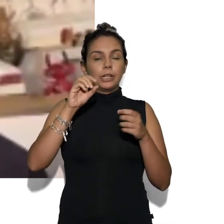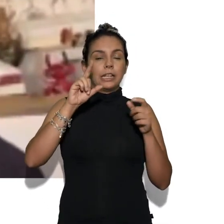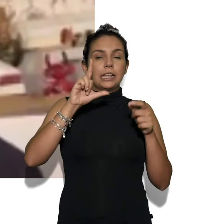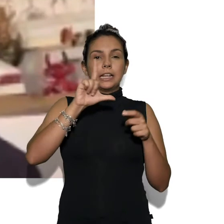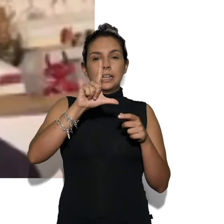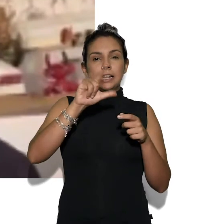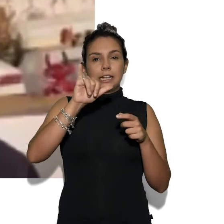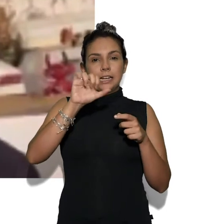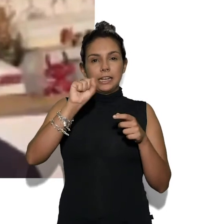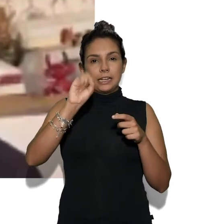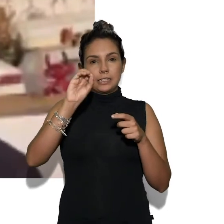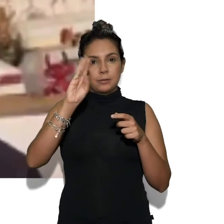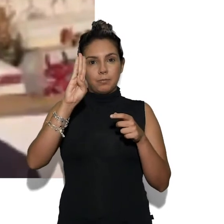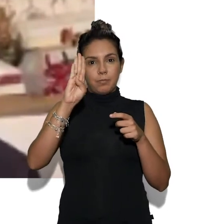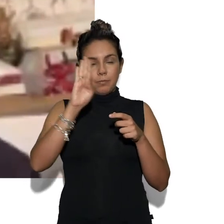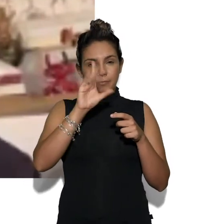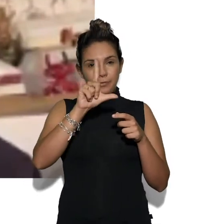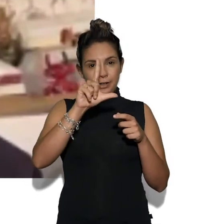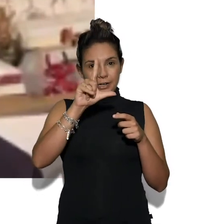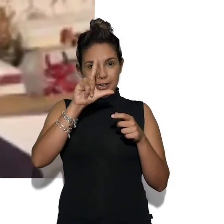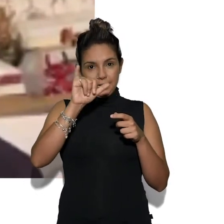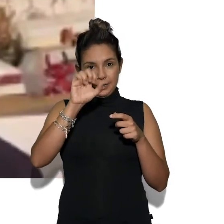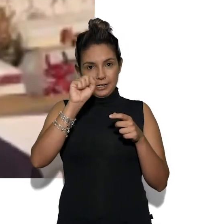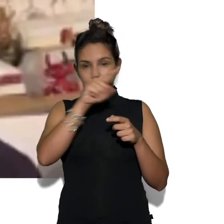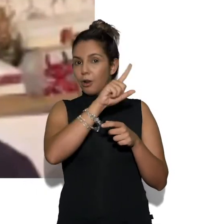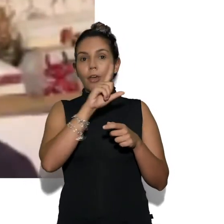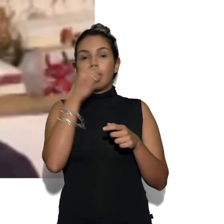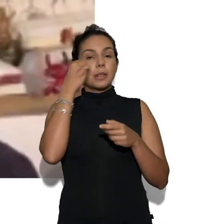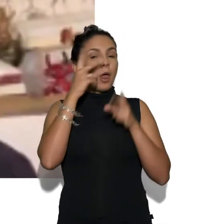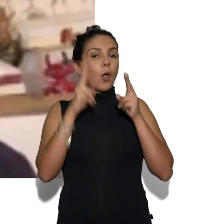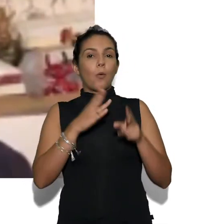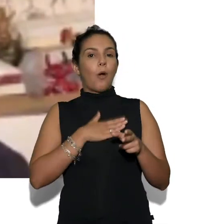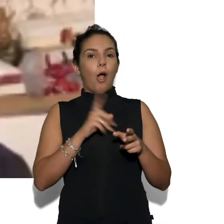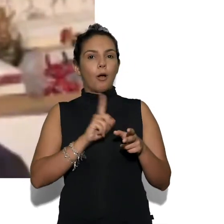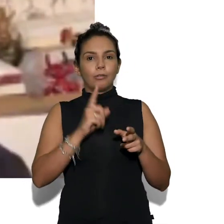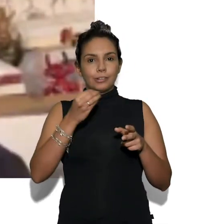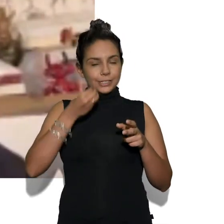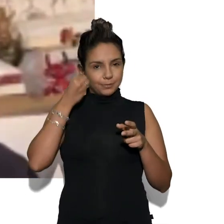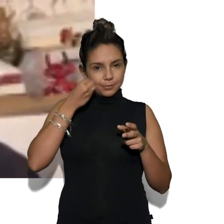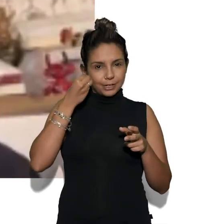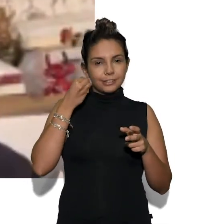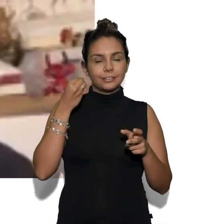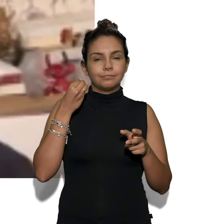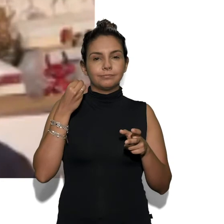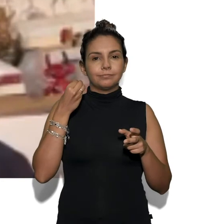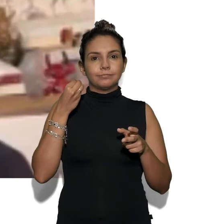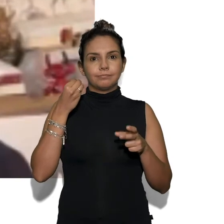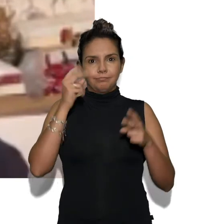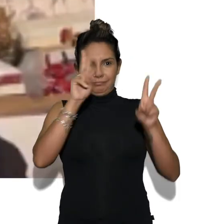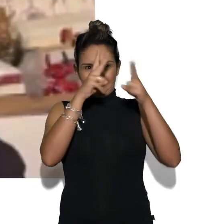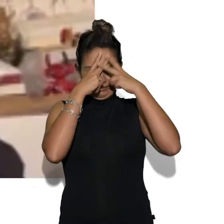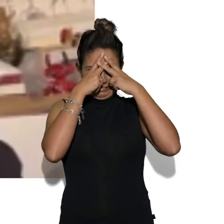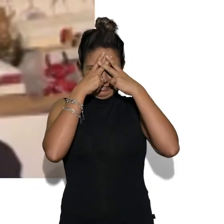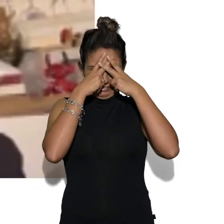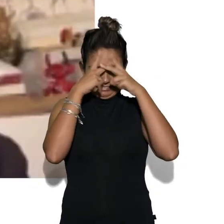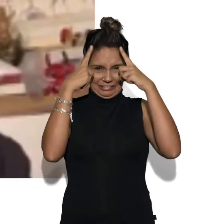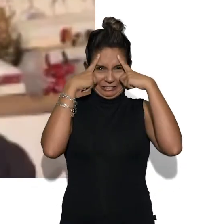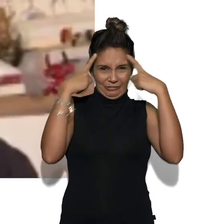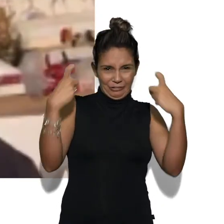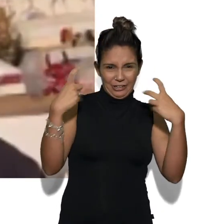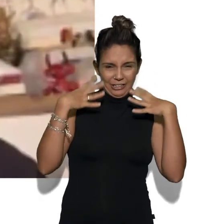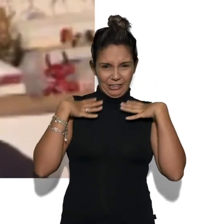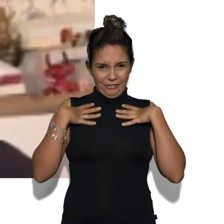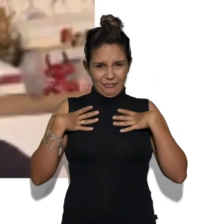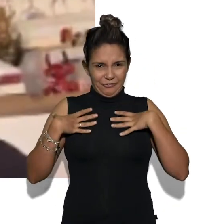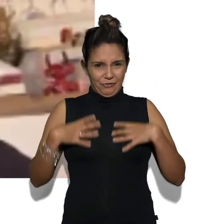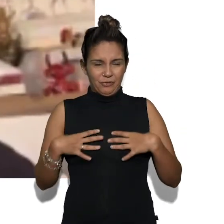Lisboa, já não passavam por estas experiências, esta experiência meio traumatizante, violenta,